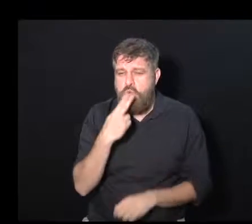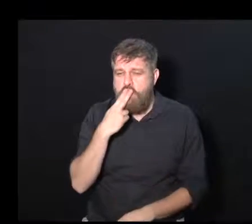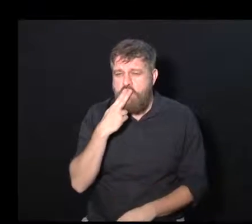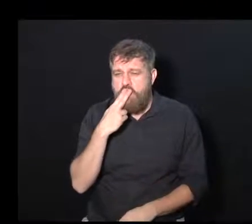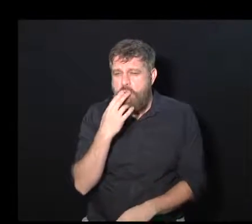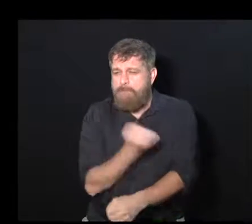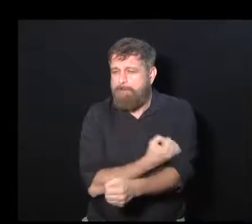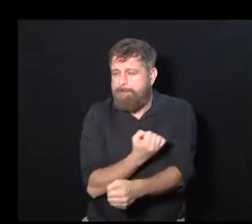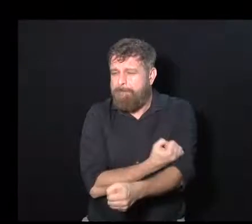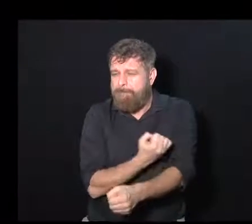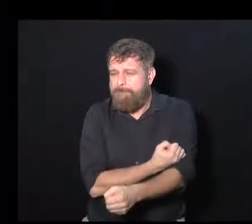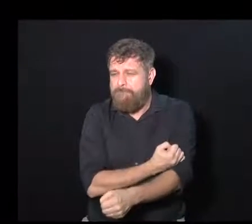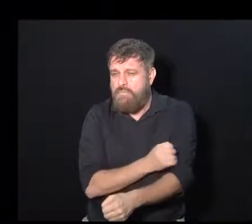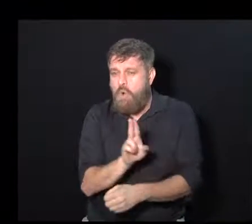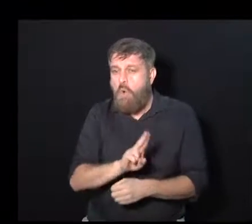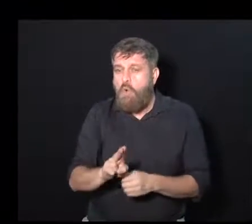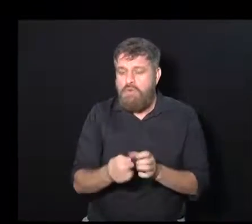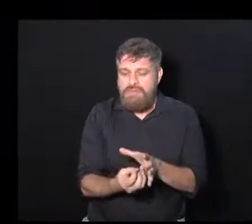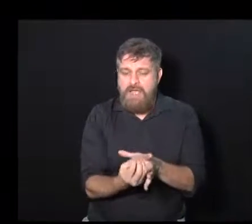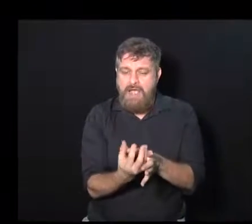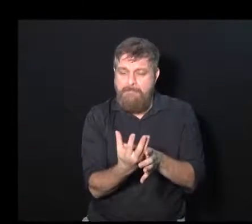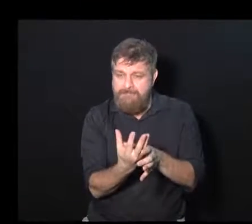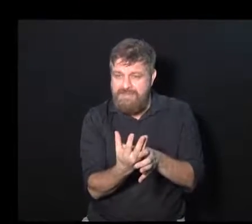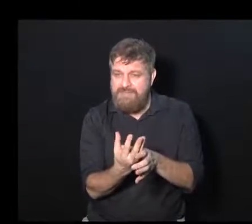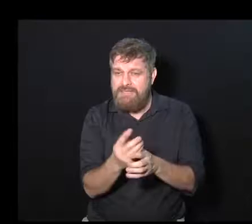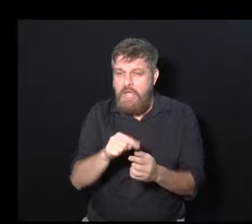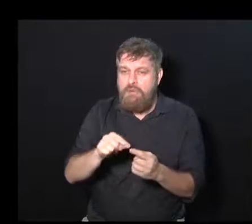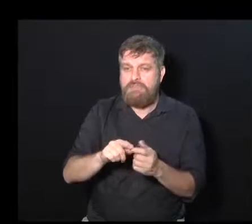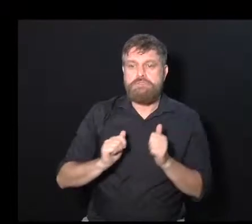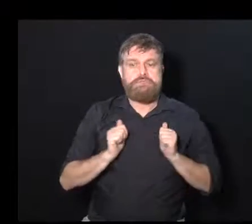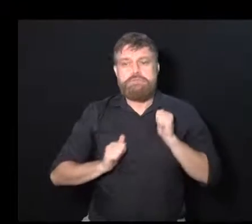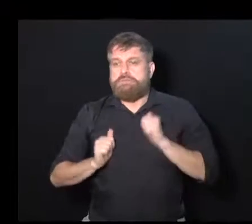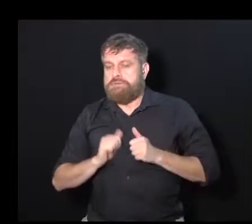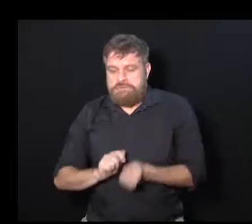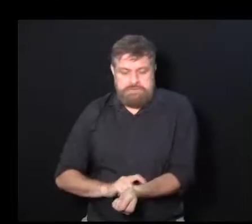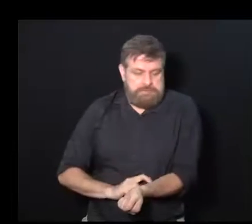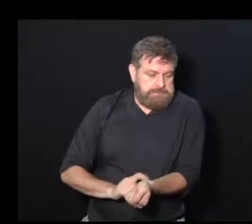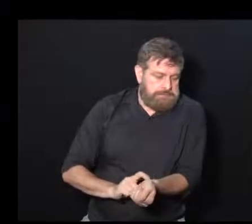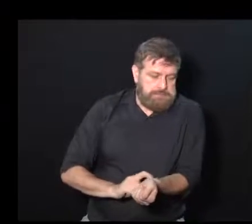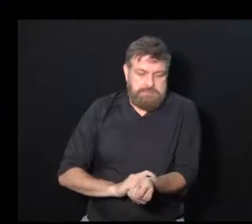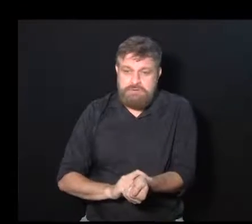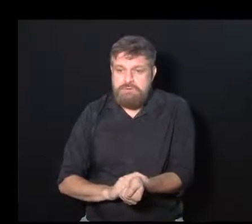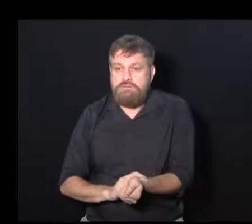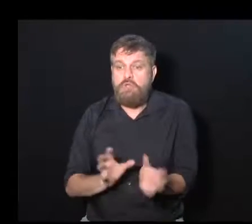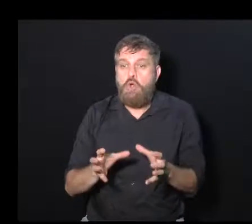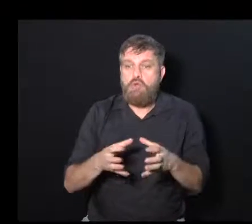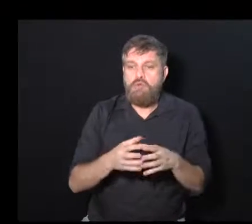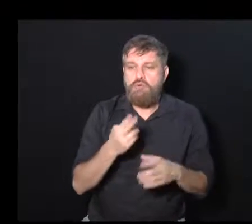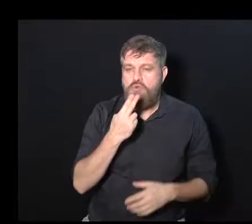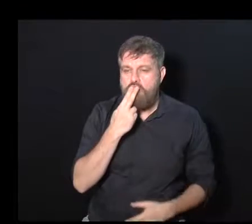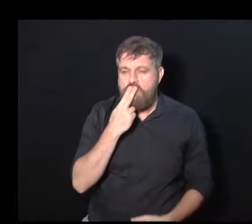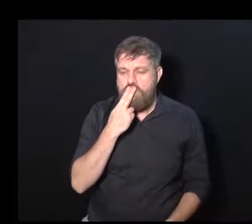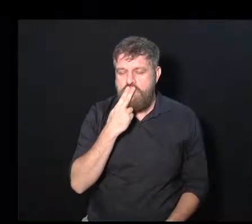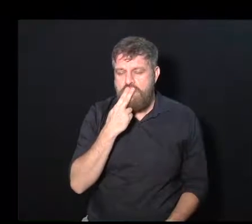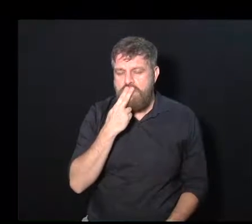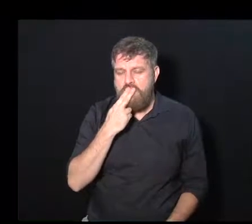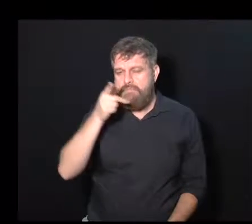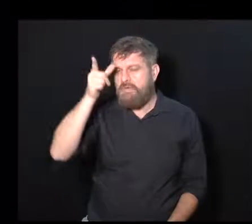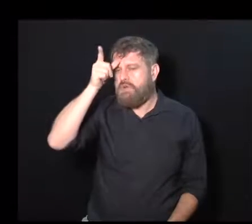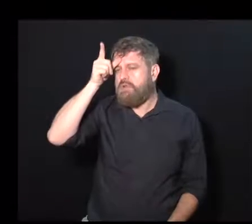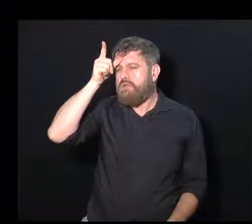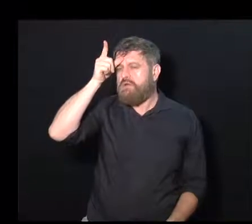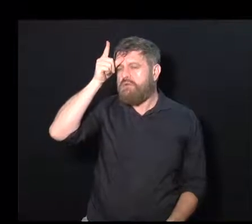eles utilizam as plantas que são para ansiedade, e no grupo de tabagismo, para a pessoa